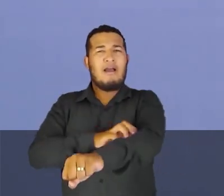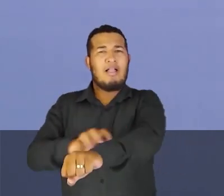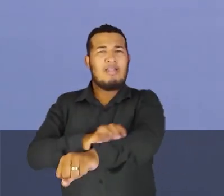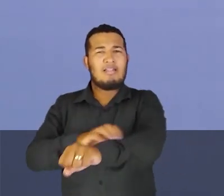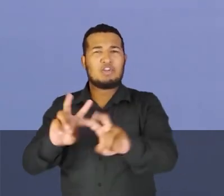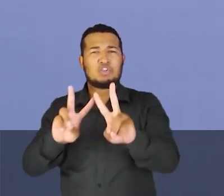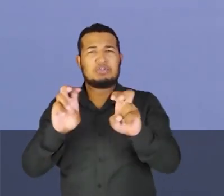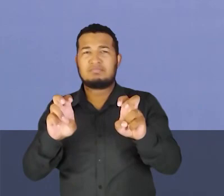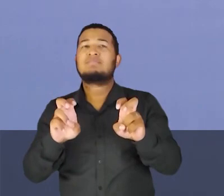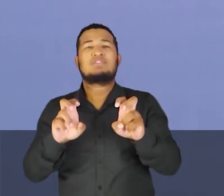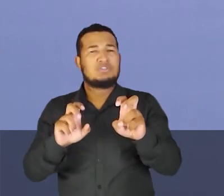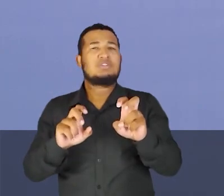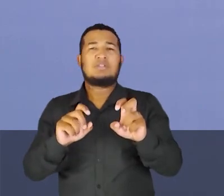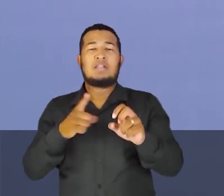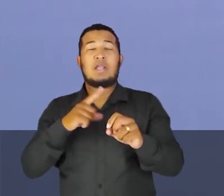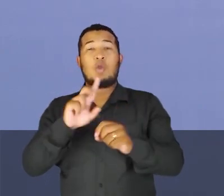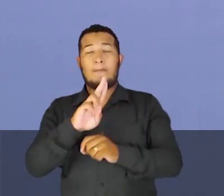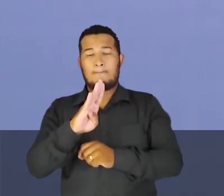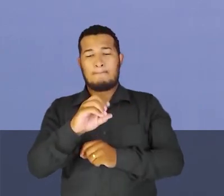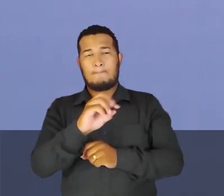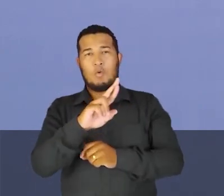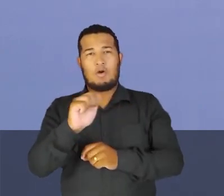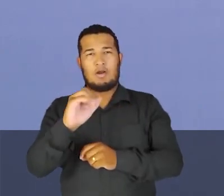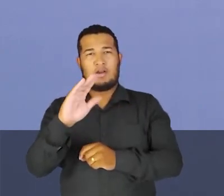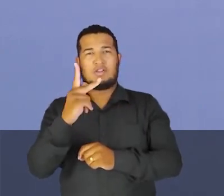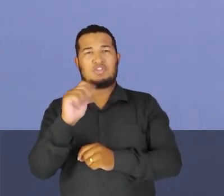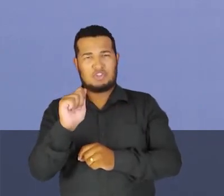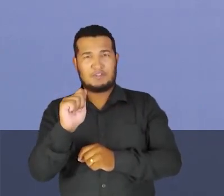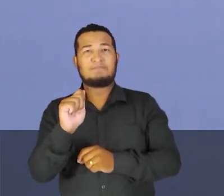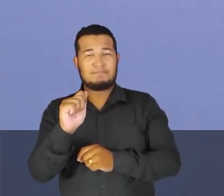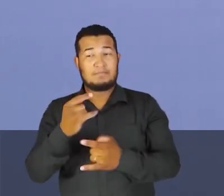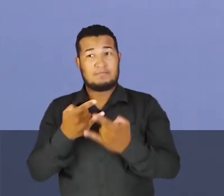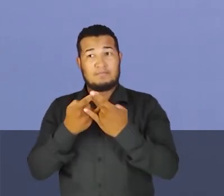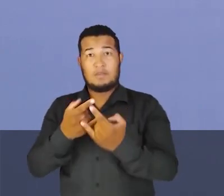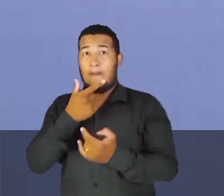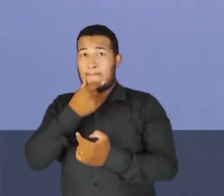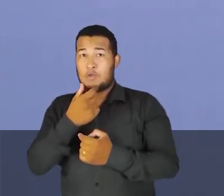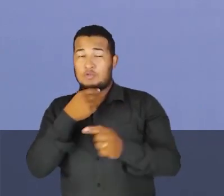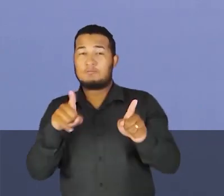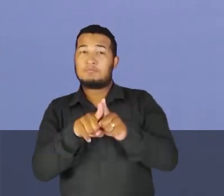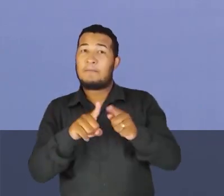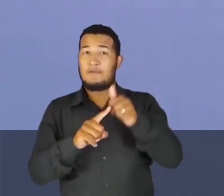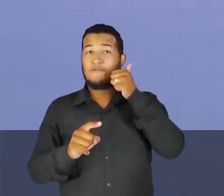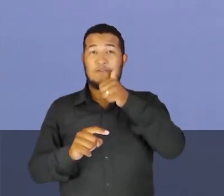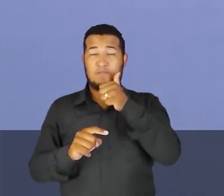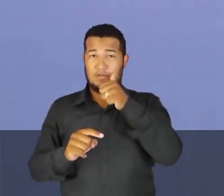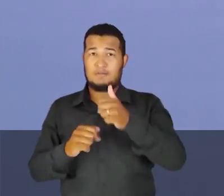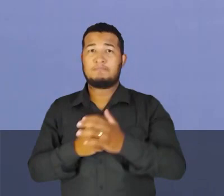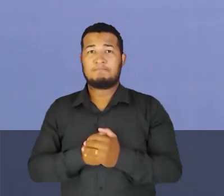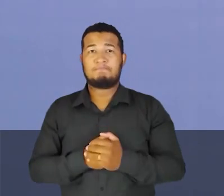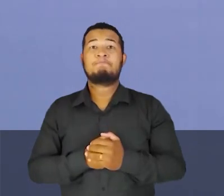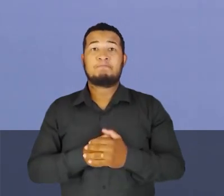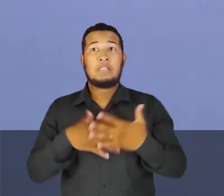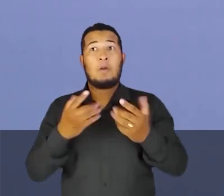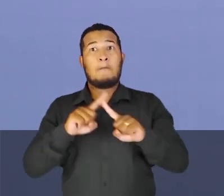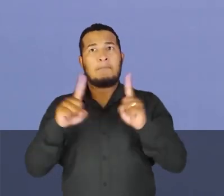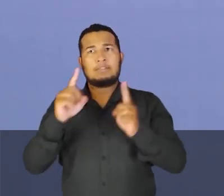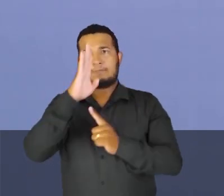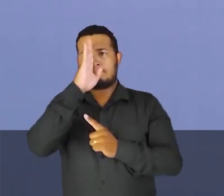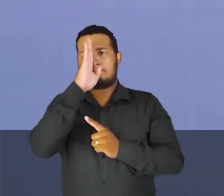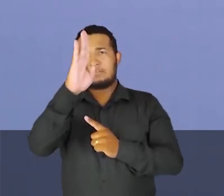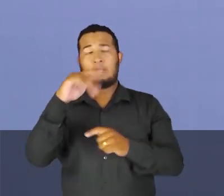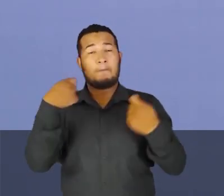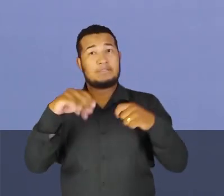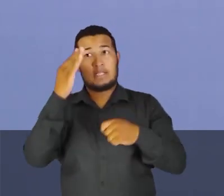tipo de produto, que é feito de borracha principalmente, a camisinha masculina e a feminina, ok? Mas o principal que você tem